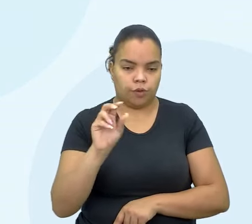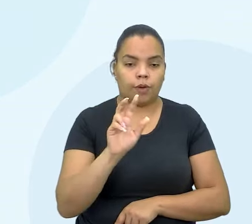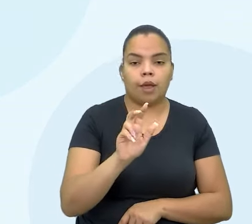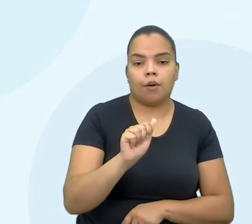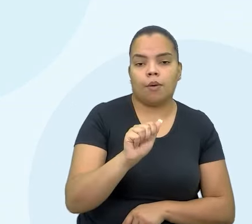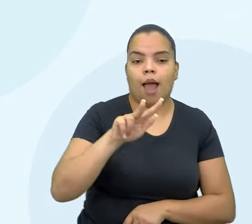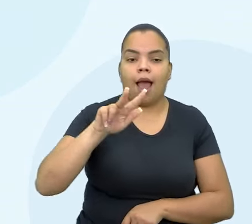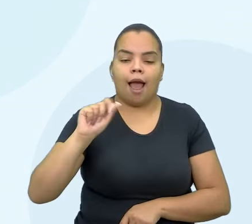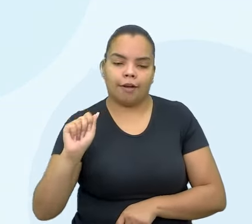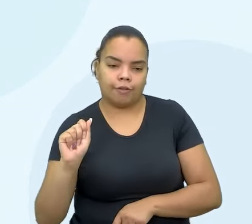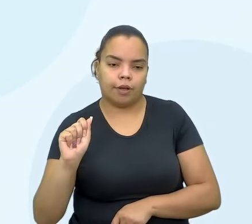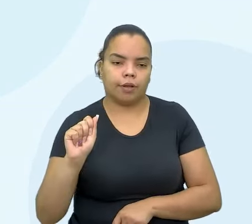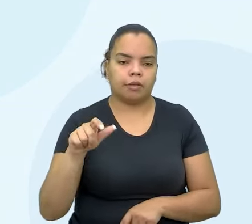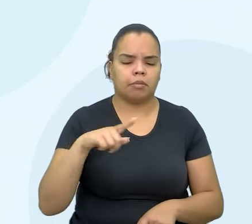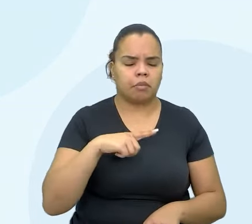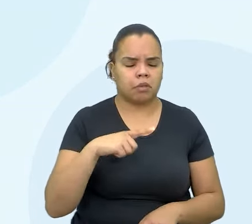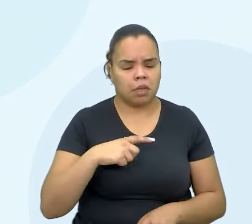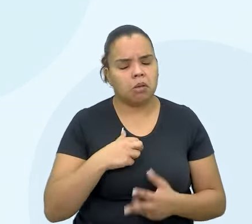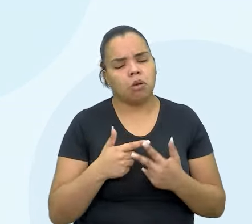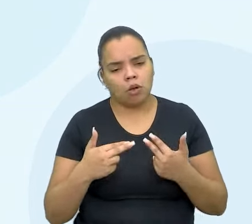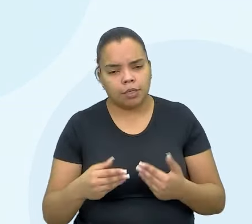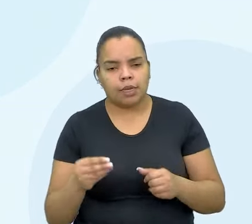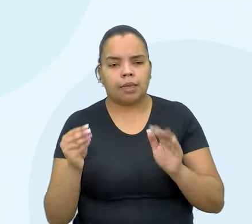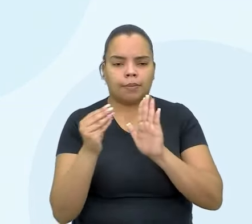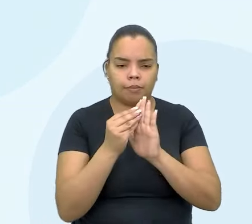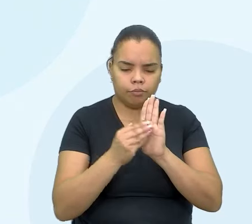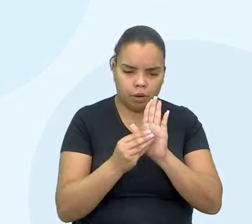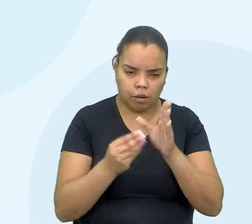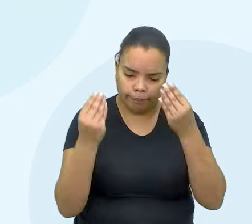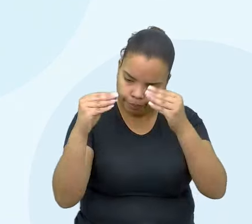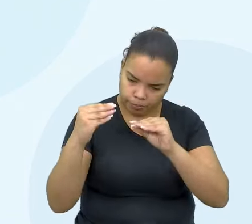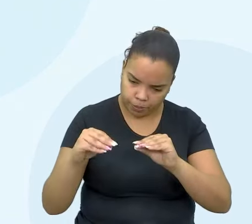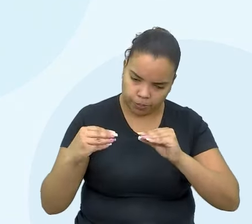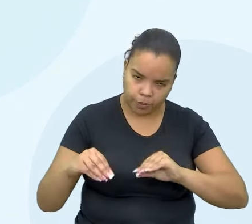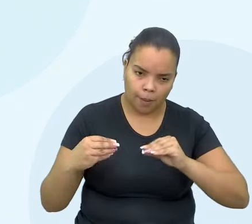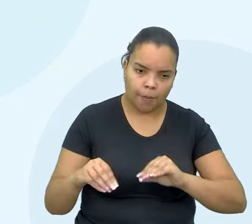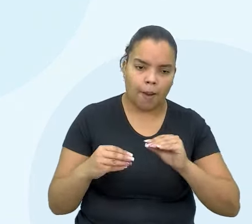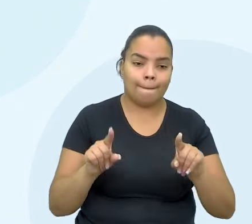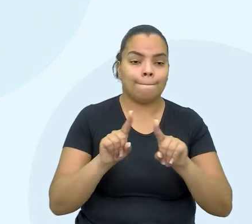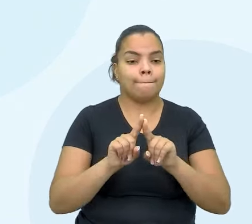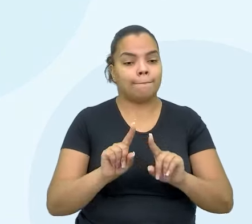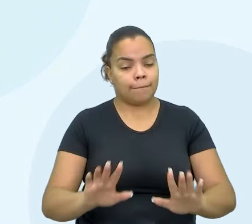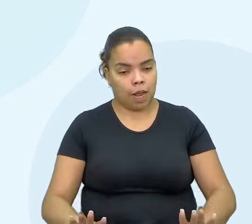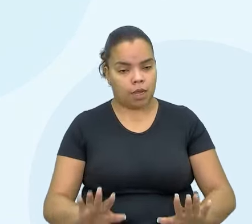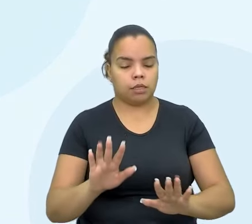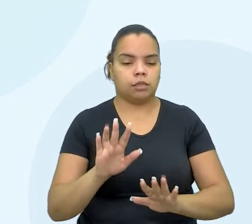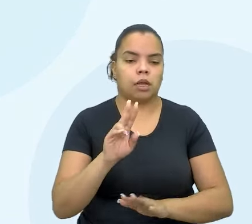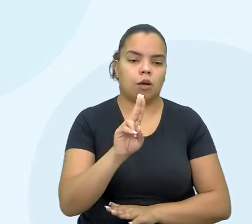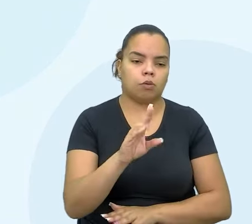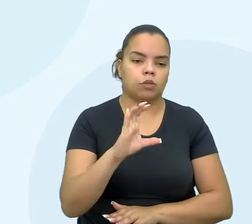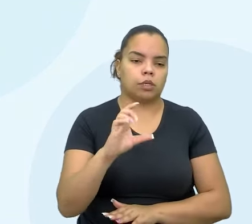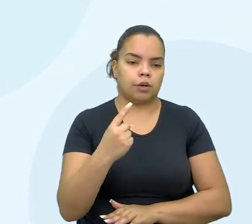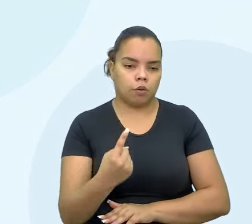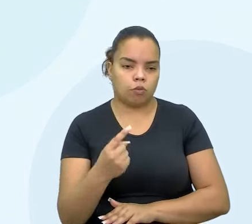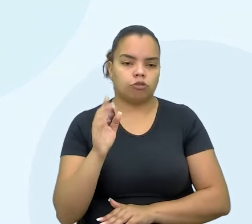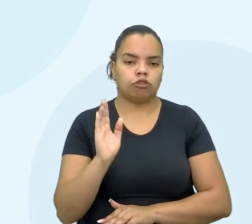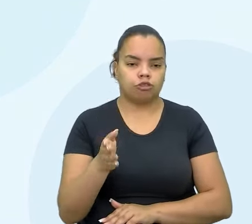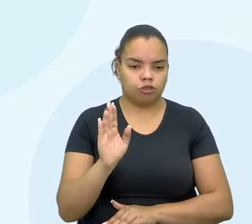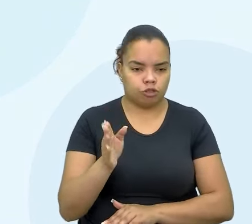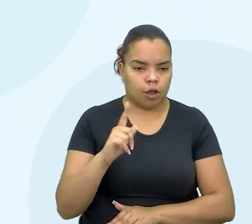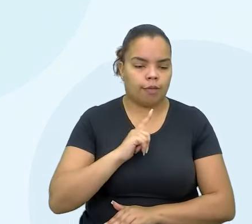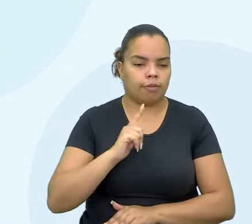Que ainda vão ser colocadas aí no sistema. E a UC1 já está disponível aí para vocês, professores, fazerem esse